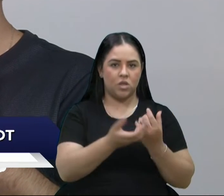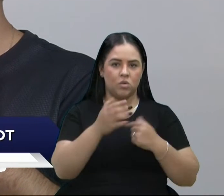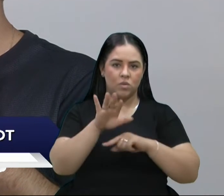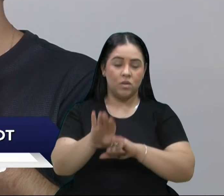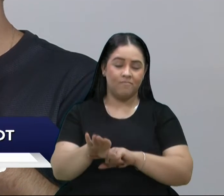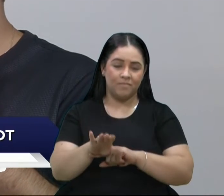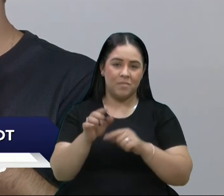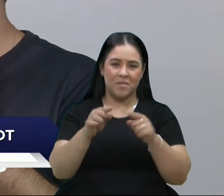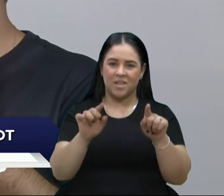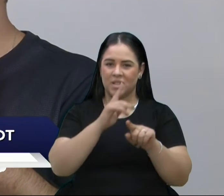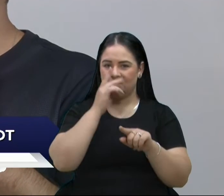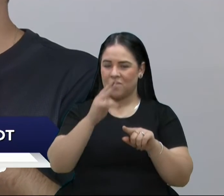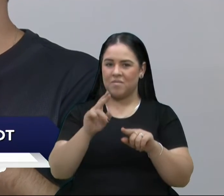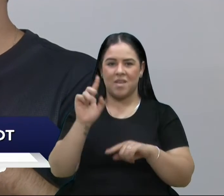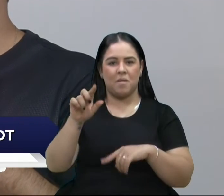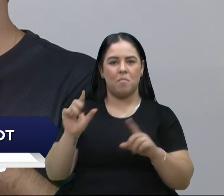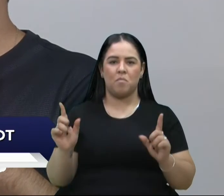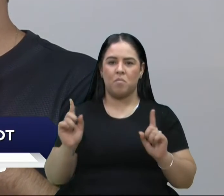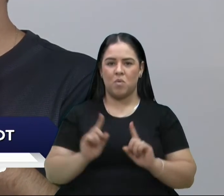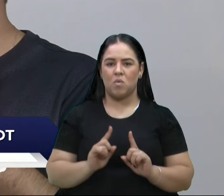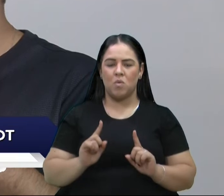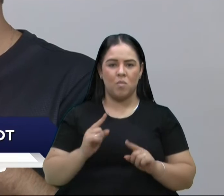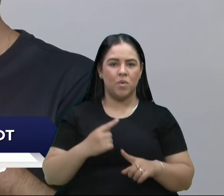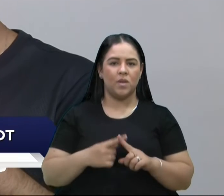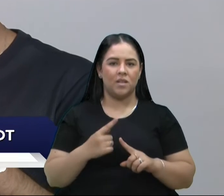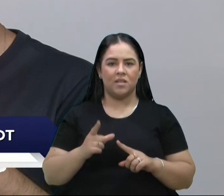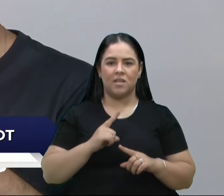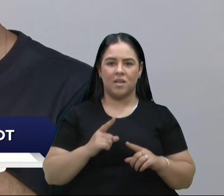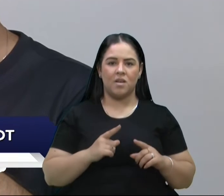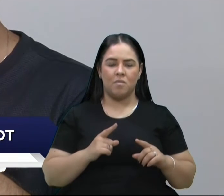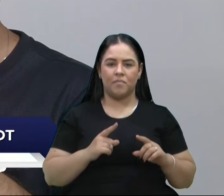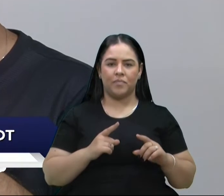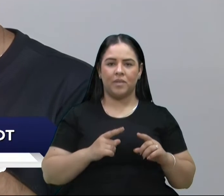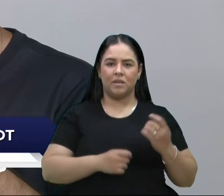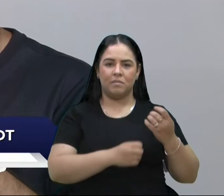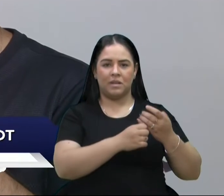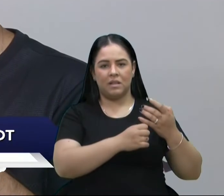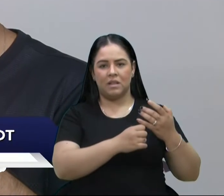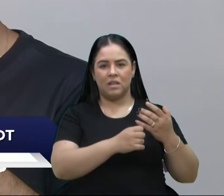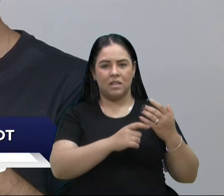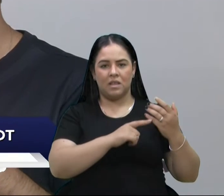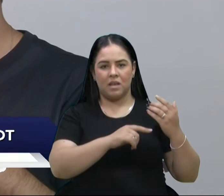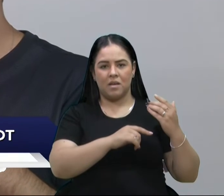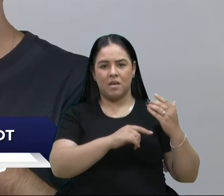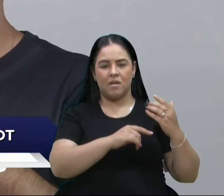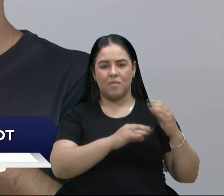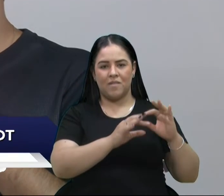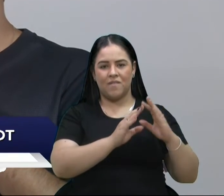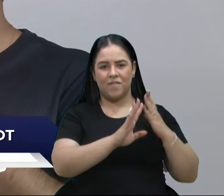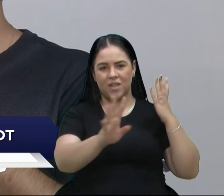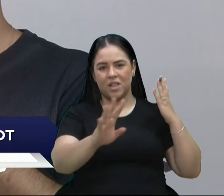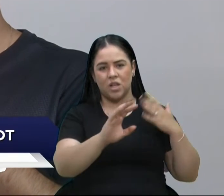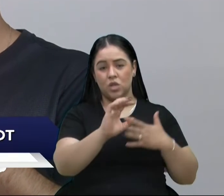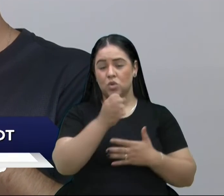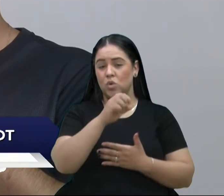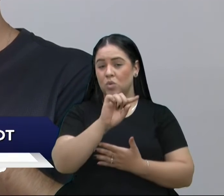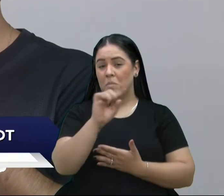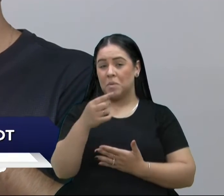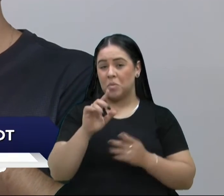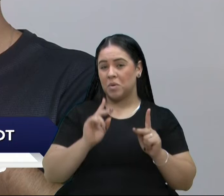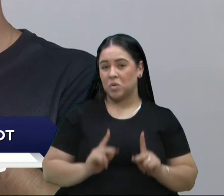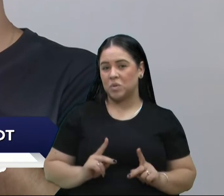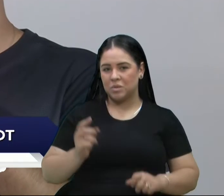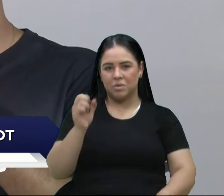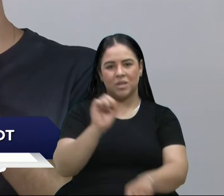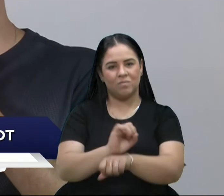vai ser um número insuficiente, porque nós temos uma lista de 9 mil pessoas quase, né, 8 mil e poucas pessoas aguardando cirurgia. E